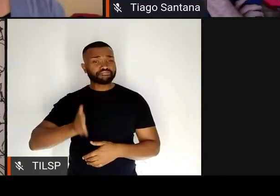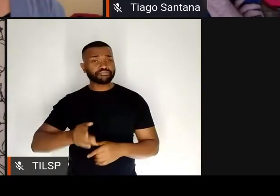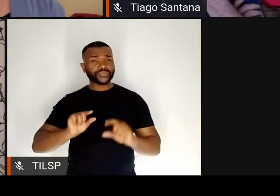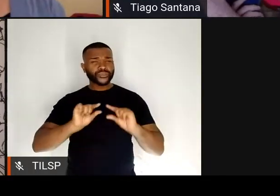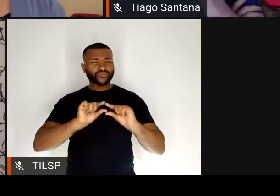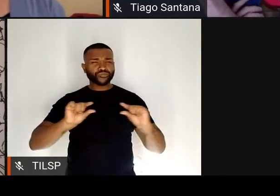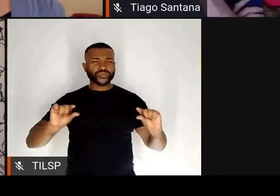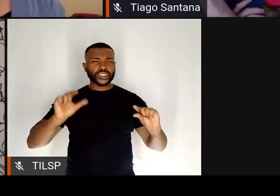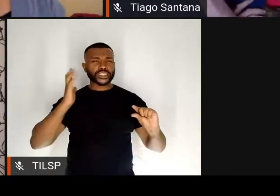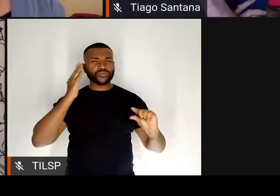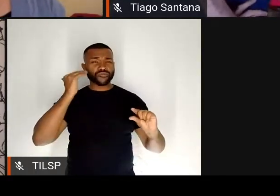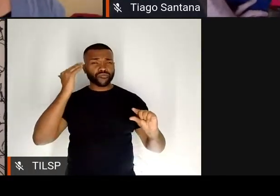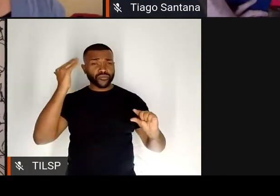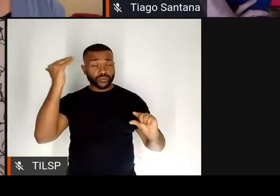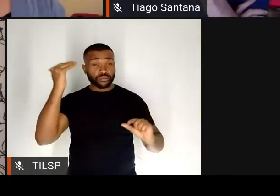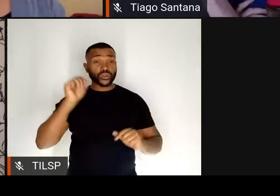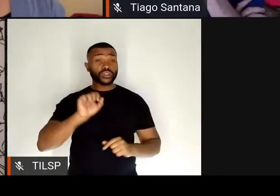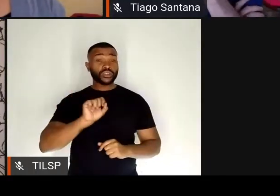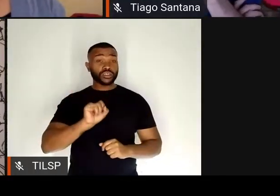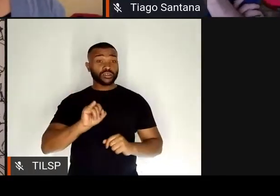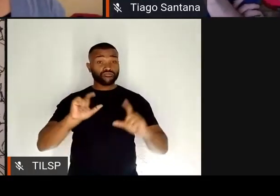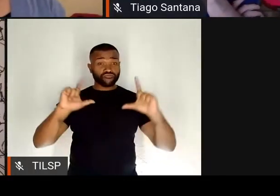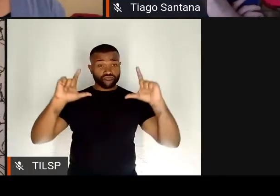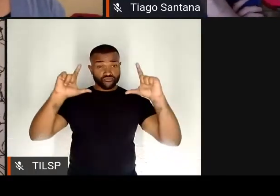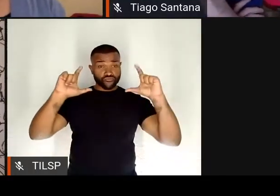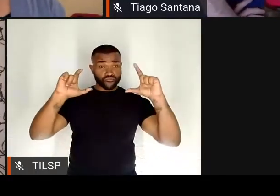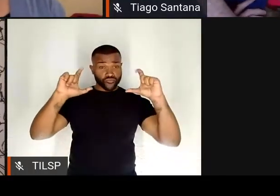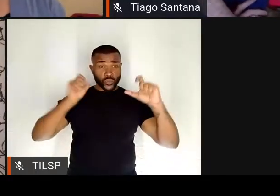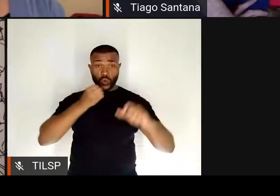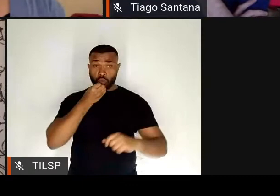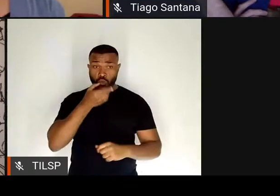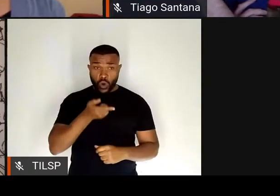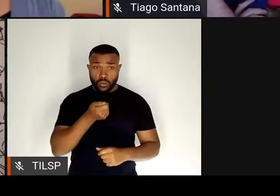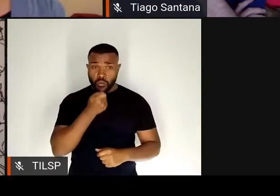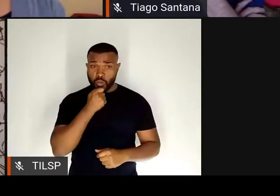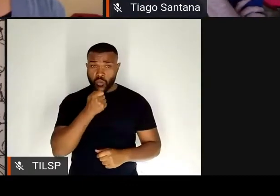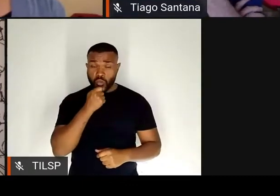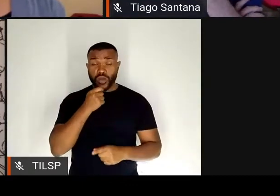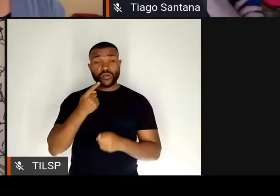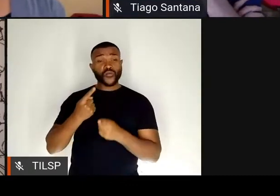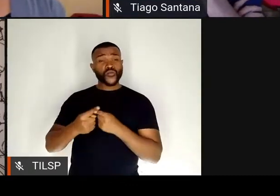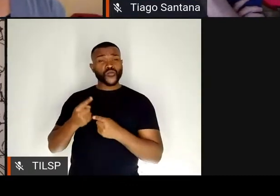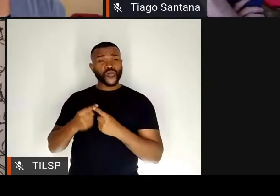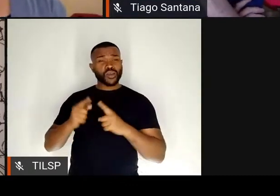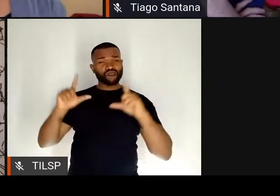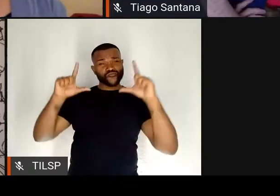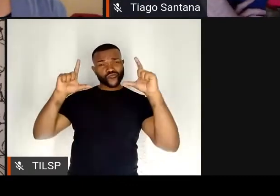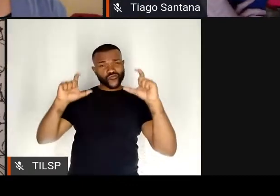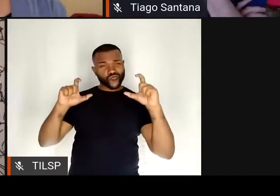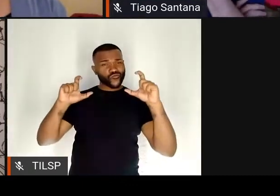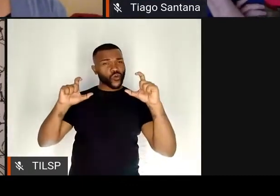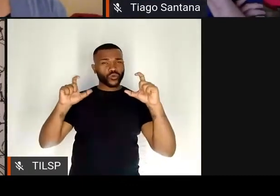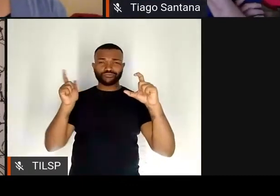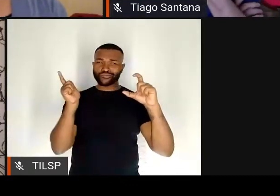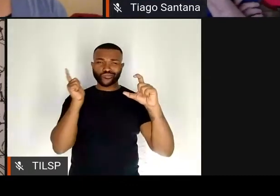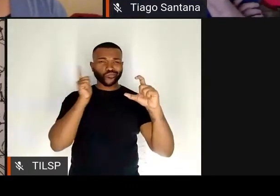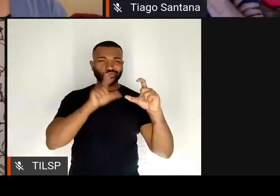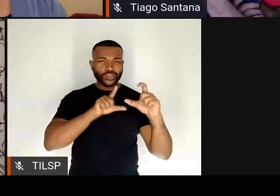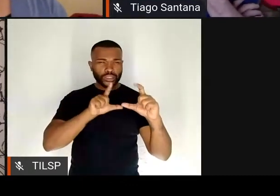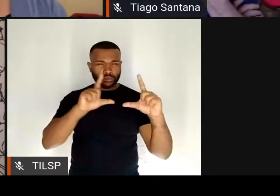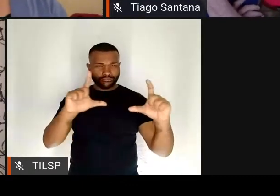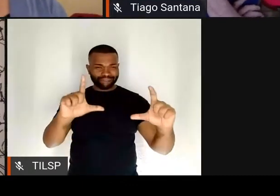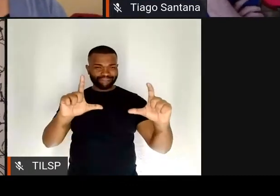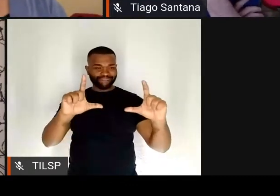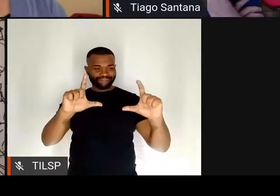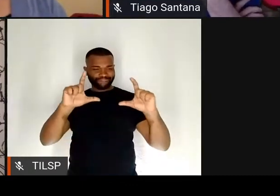que é: se as suas fotografias não estão boas o suficiente, é porque você, o fotógrafo, não chegou perto o suficiente, né? Essa